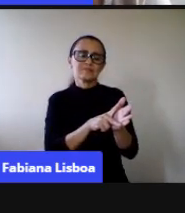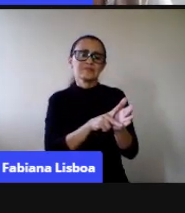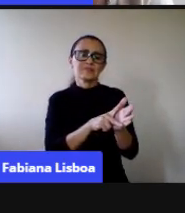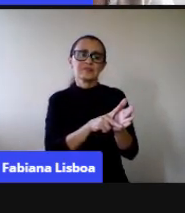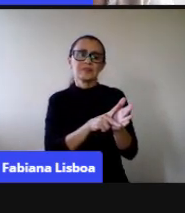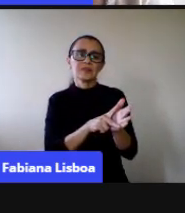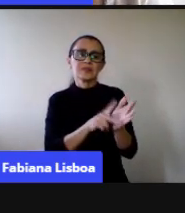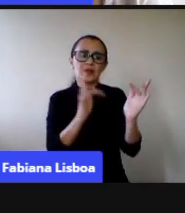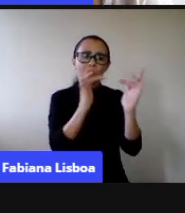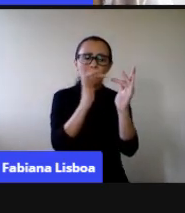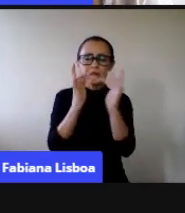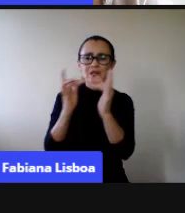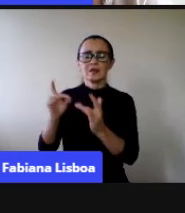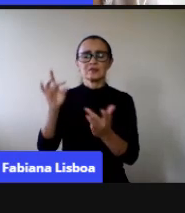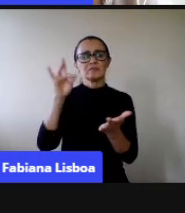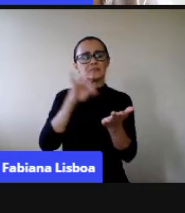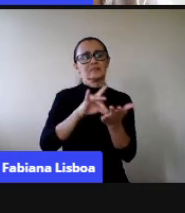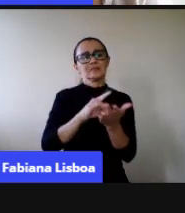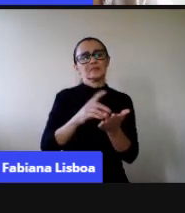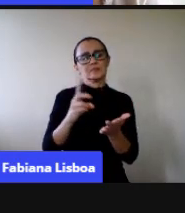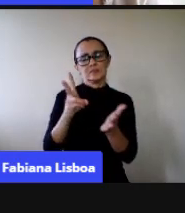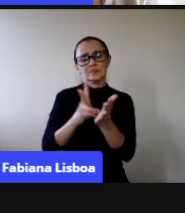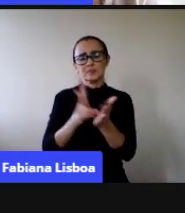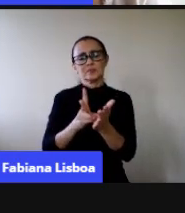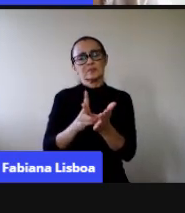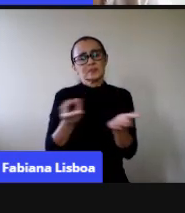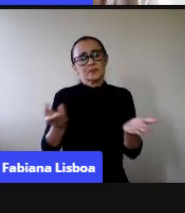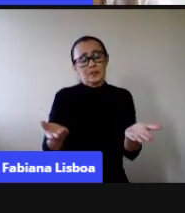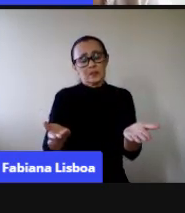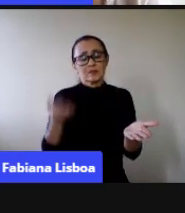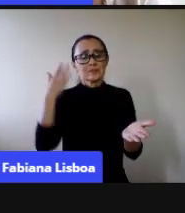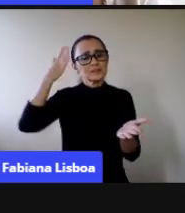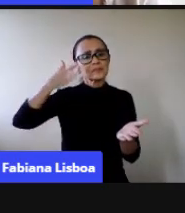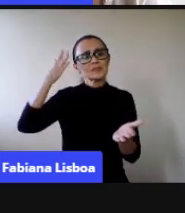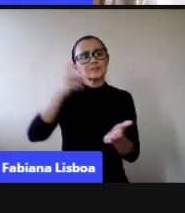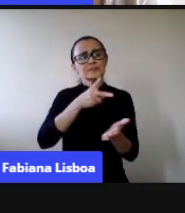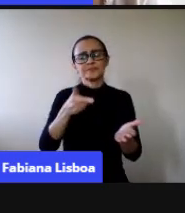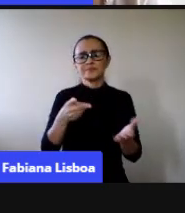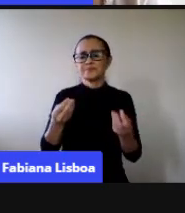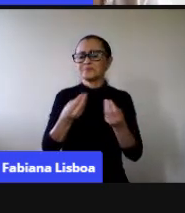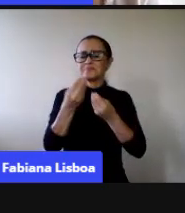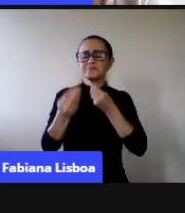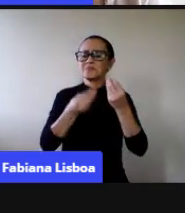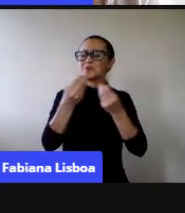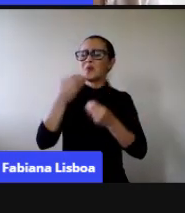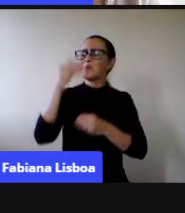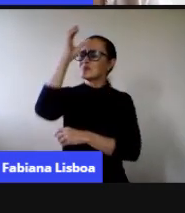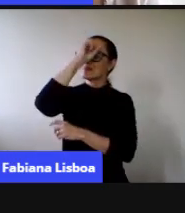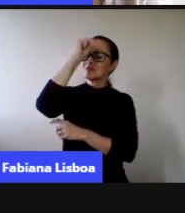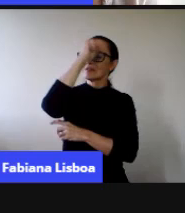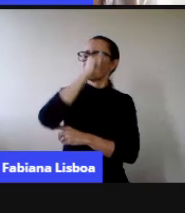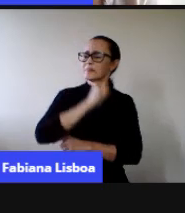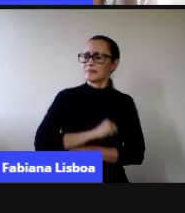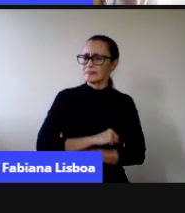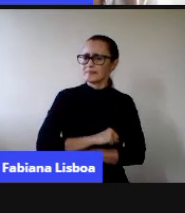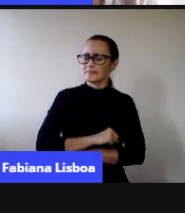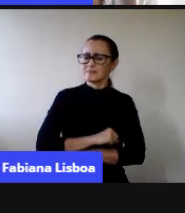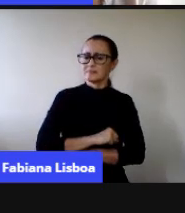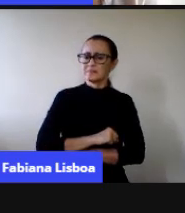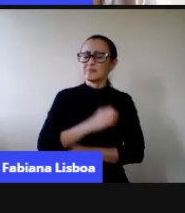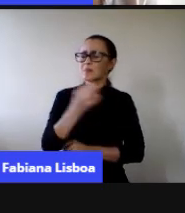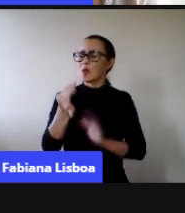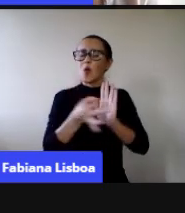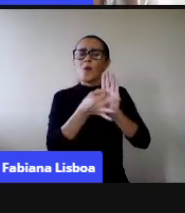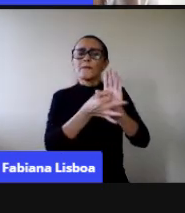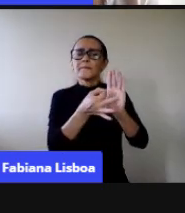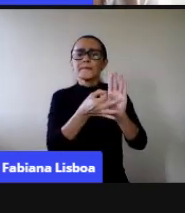nessa palestra, o professor, ele questiona que da onde que as pessoas tiram isso, né? Da onde que as pessoas formam essa opinião,